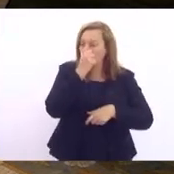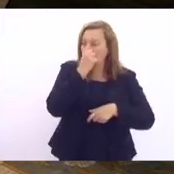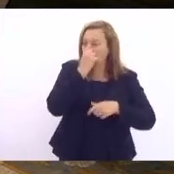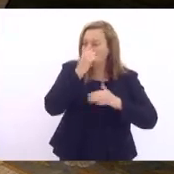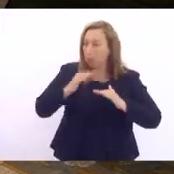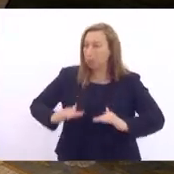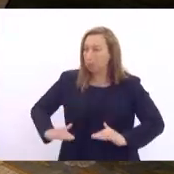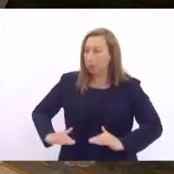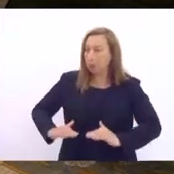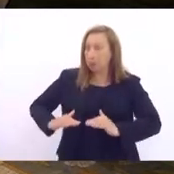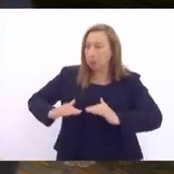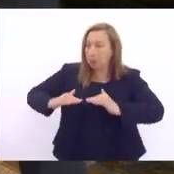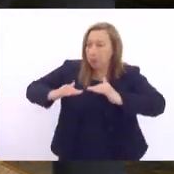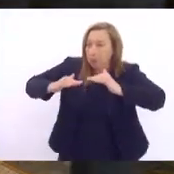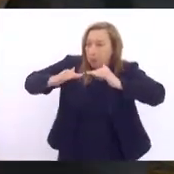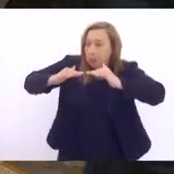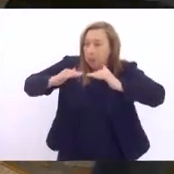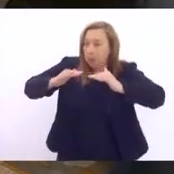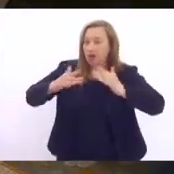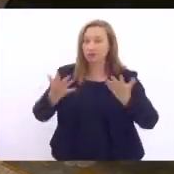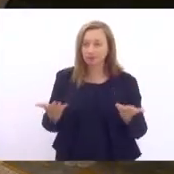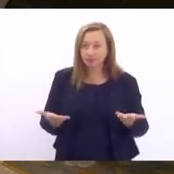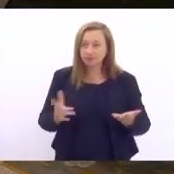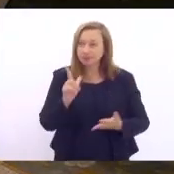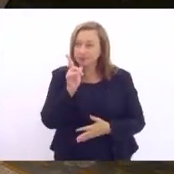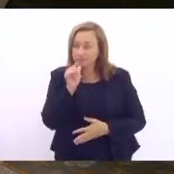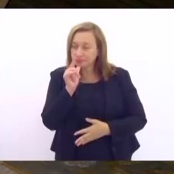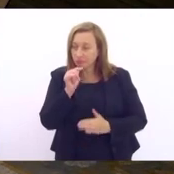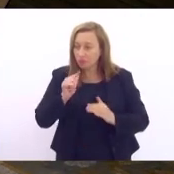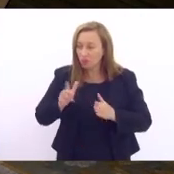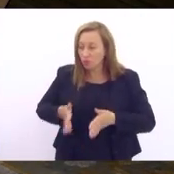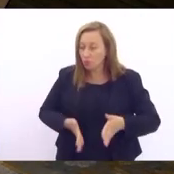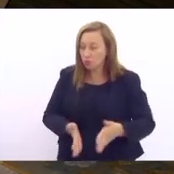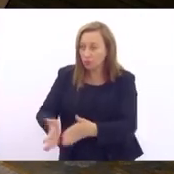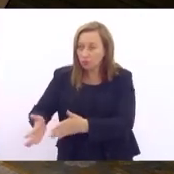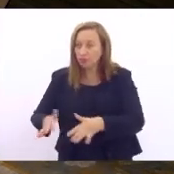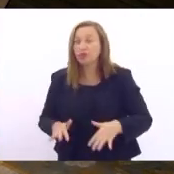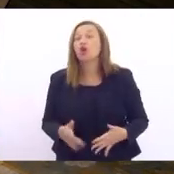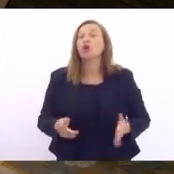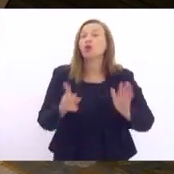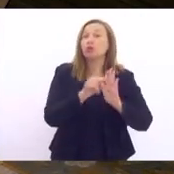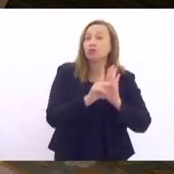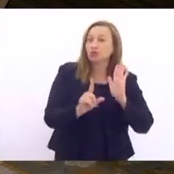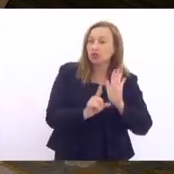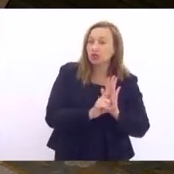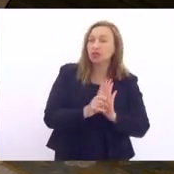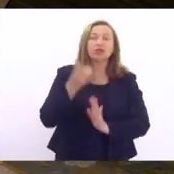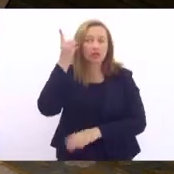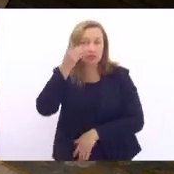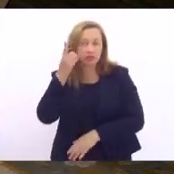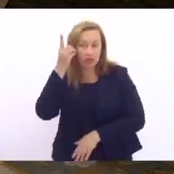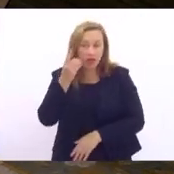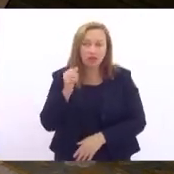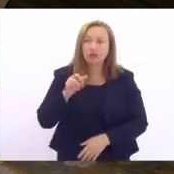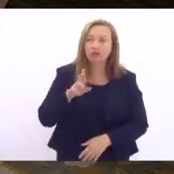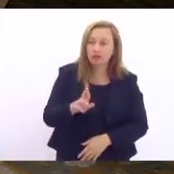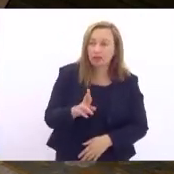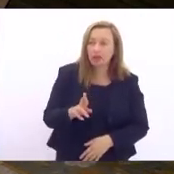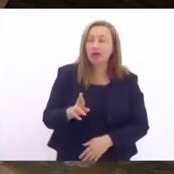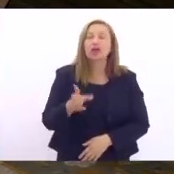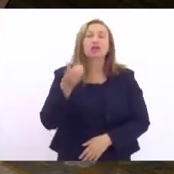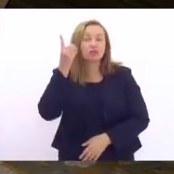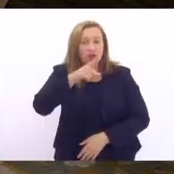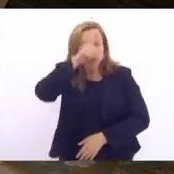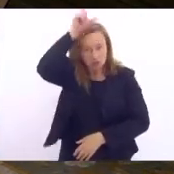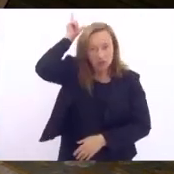projeto que o deputado Rosenberg apresentou, como o deputado Luiz Paulo já falou, também o deputado Rodrigo Amorim.